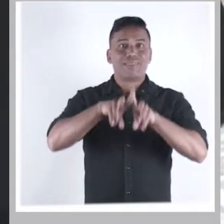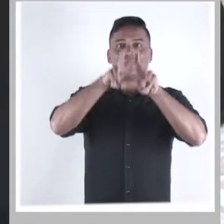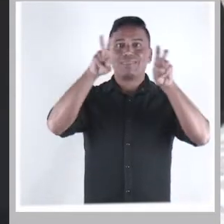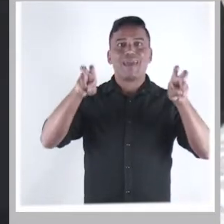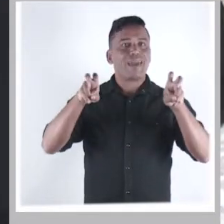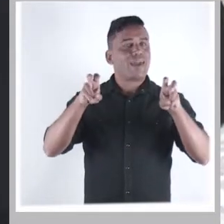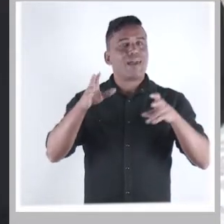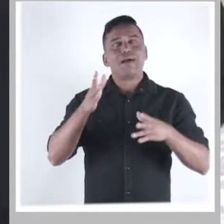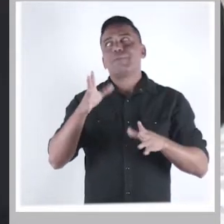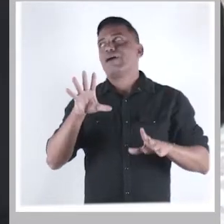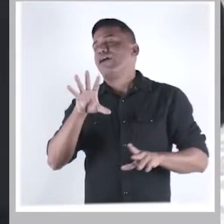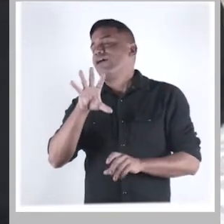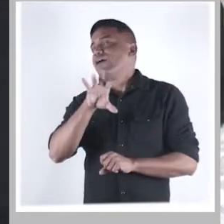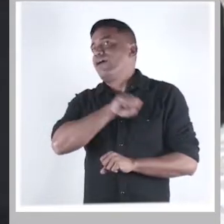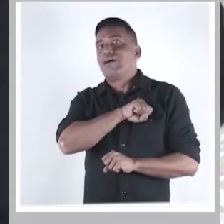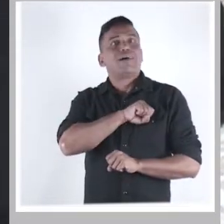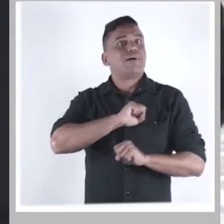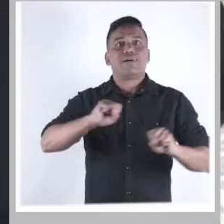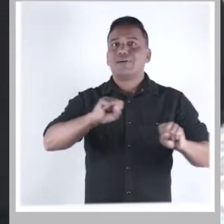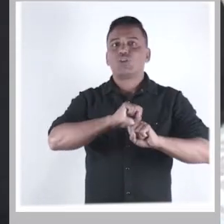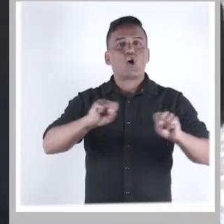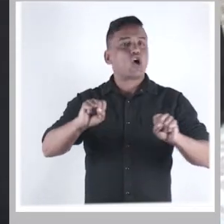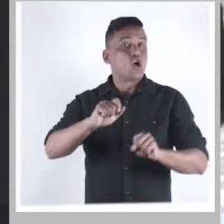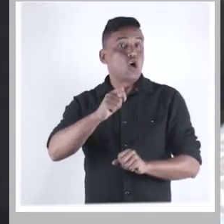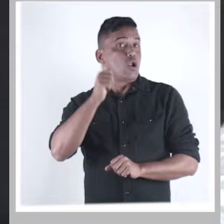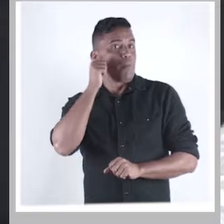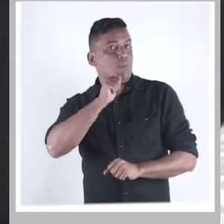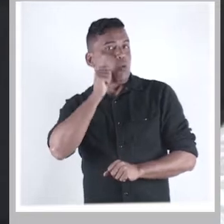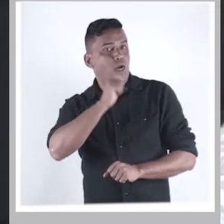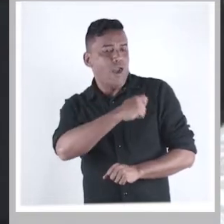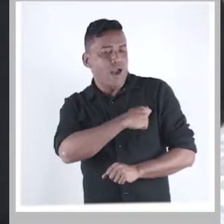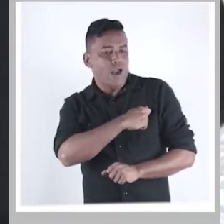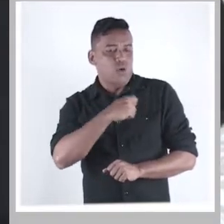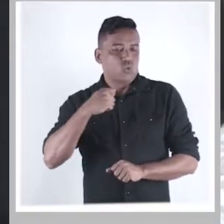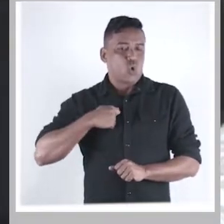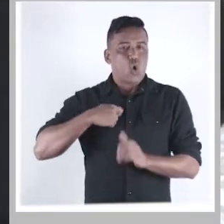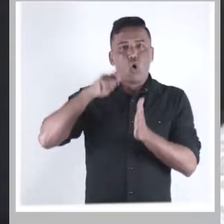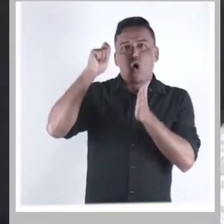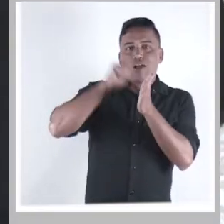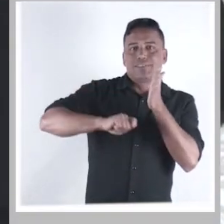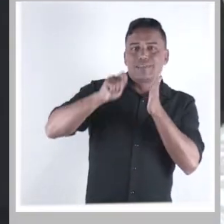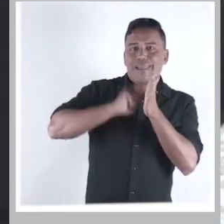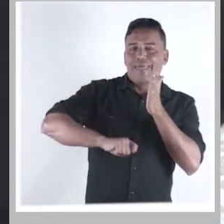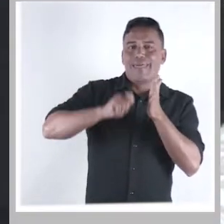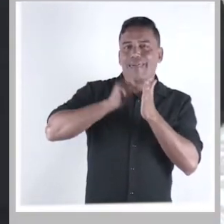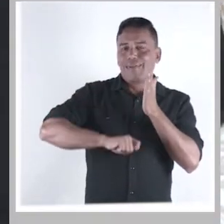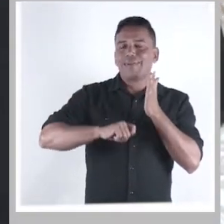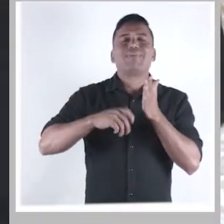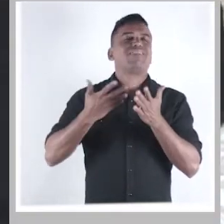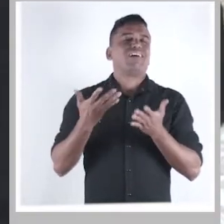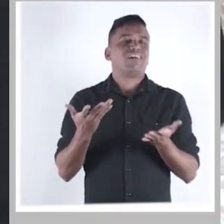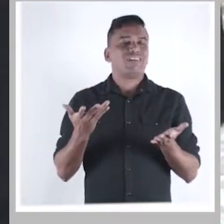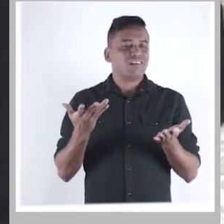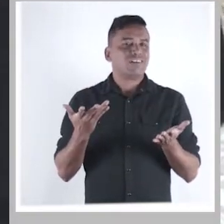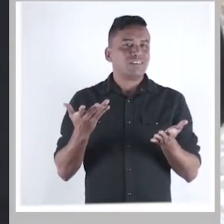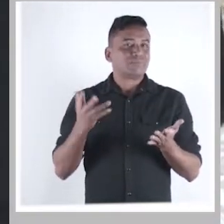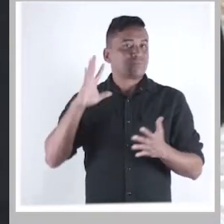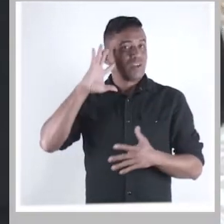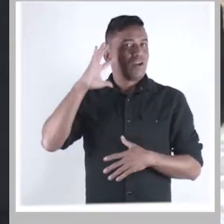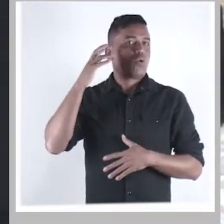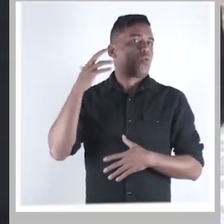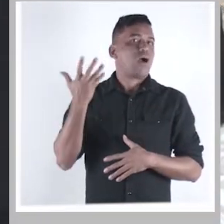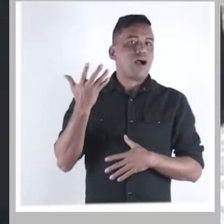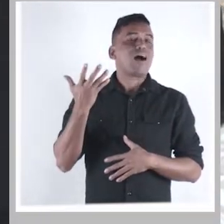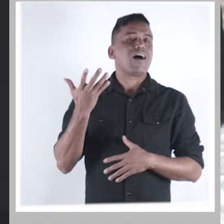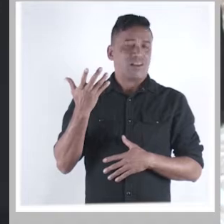porque nós estamos falando de um assunto que me interessa muito, né? Assim, de autoras, né? E de uma forma de escrita que eu acho